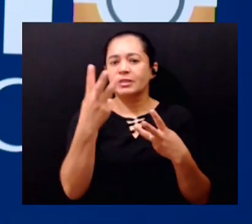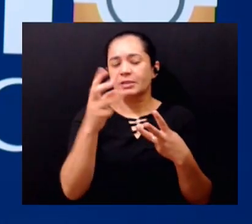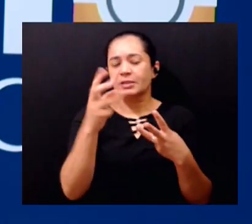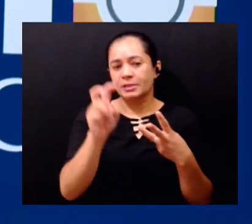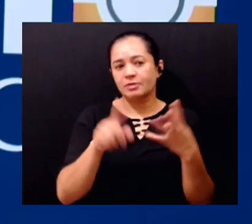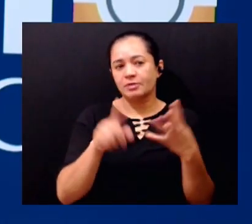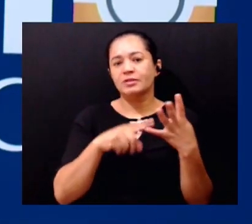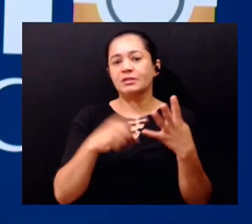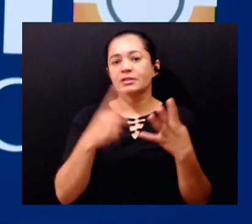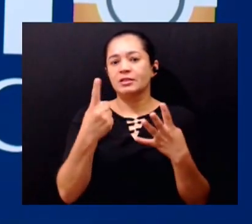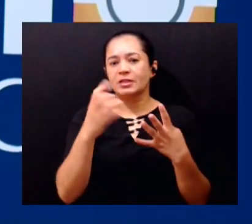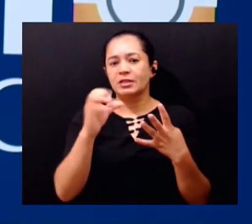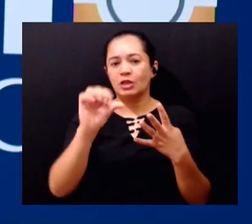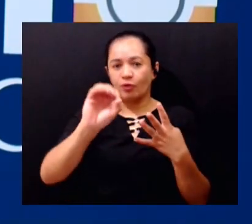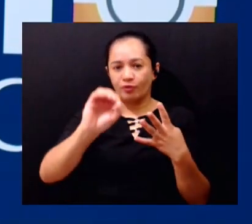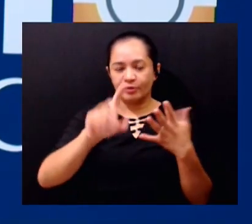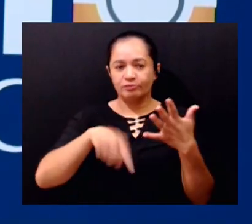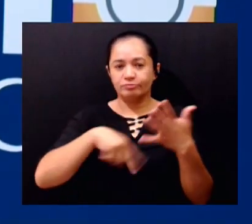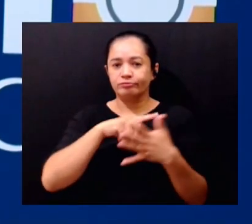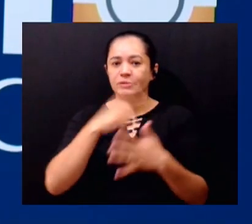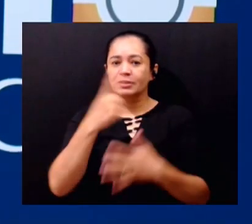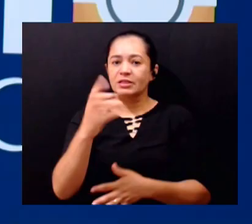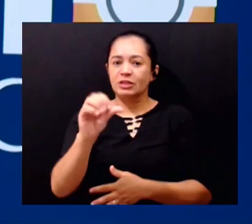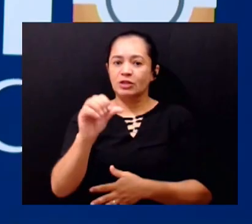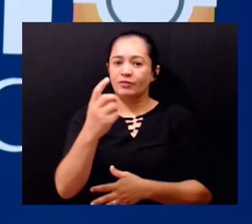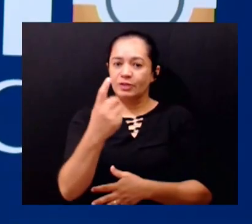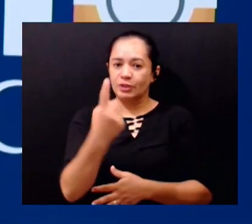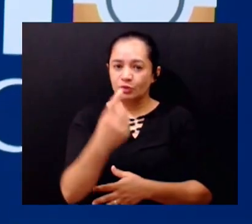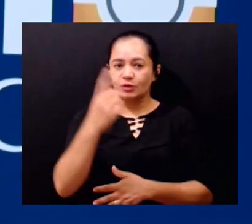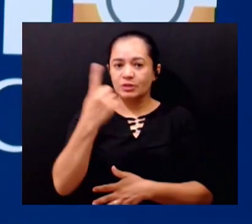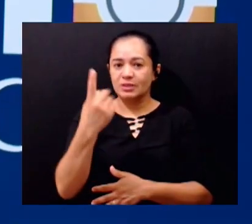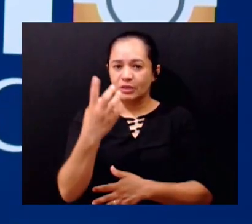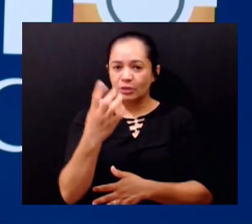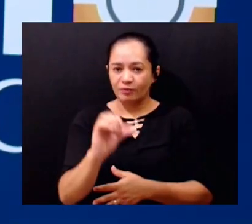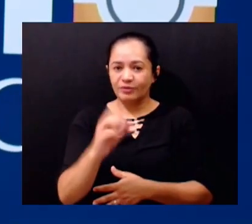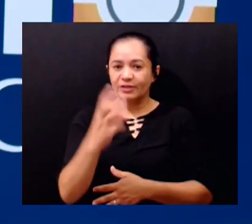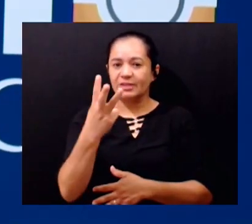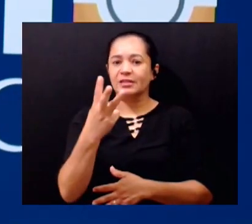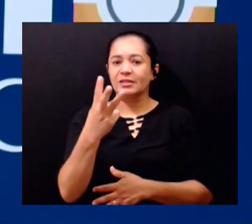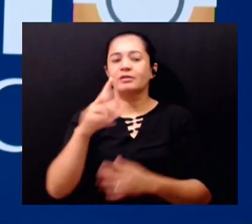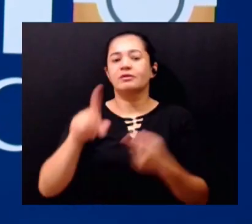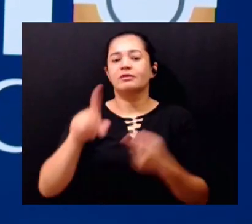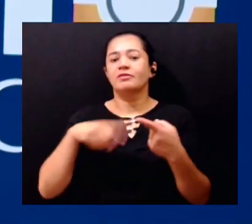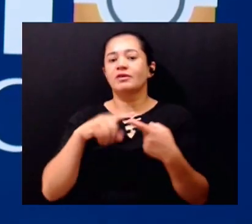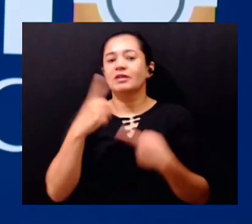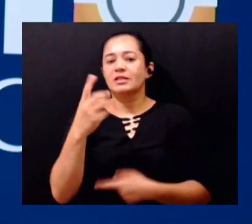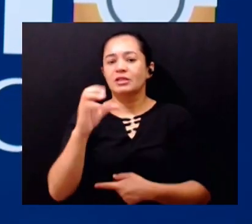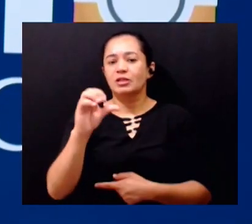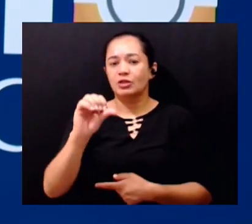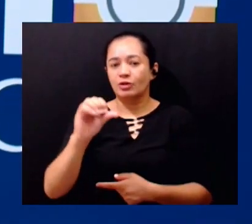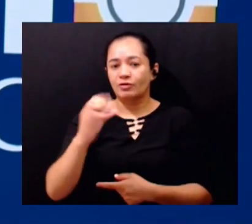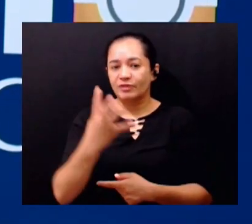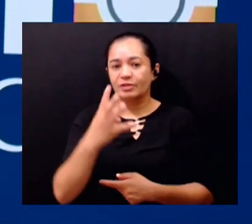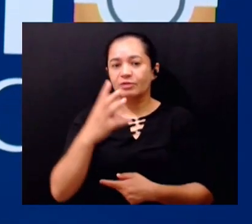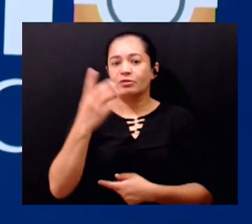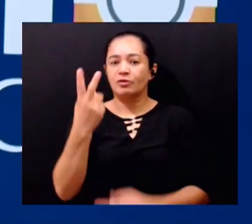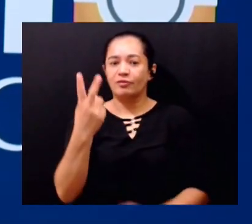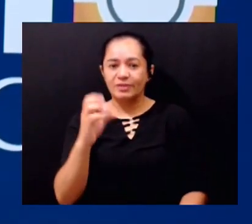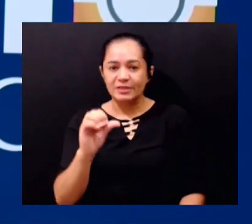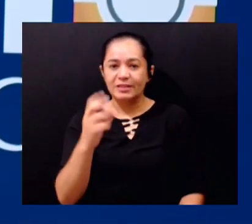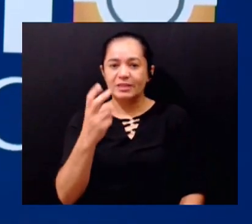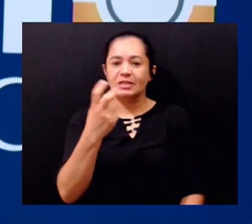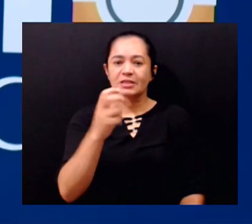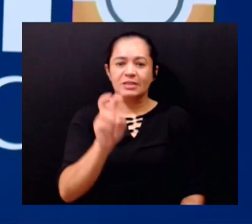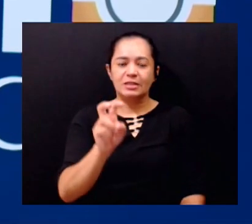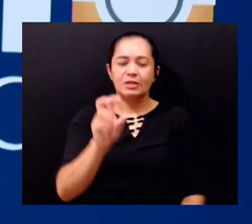190, 191, 192, 193, 194, 95, 197. E